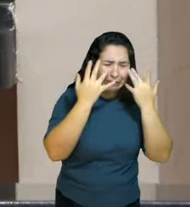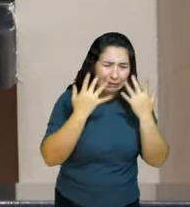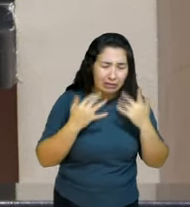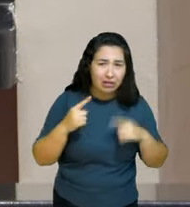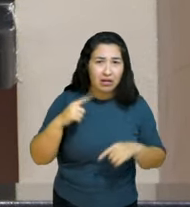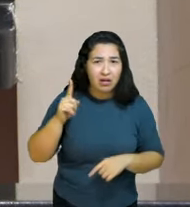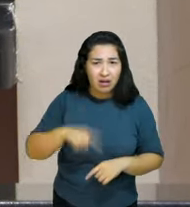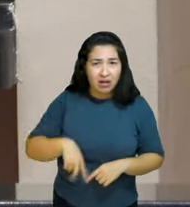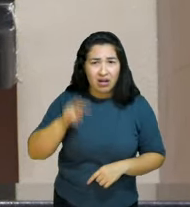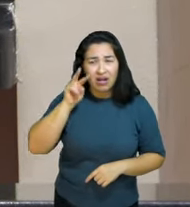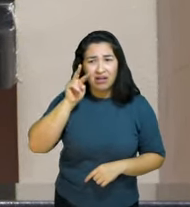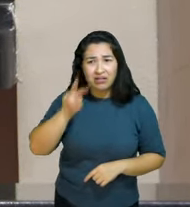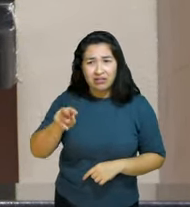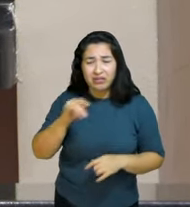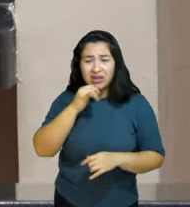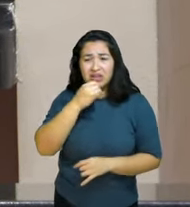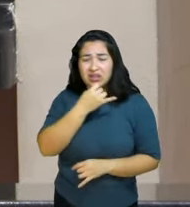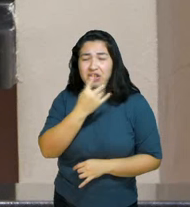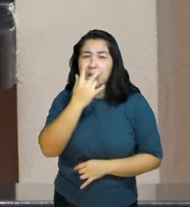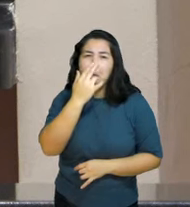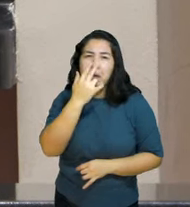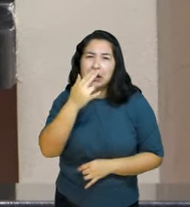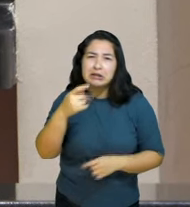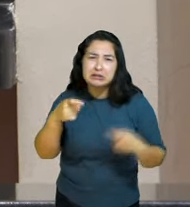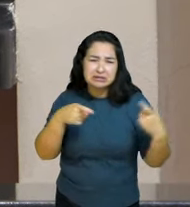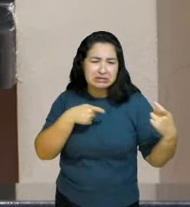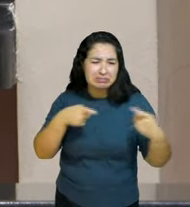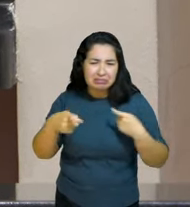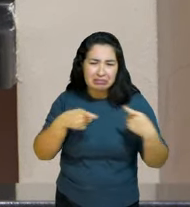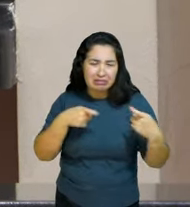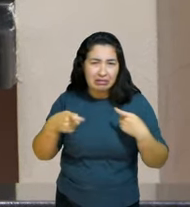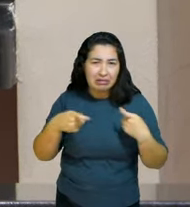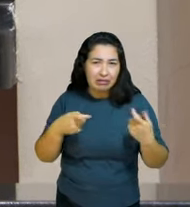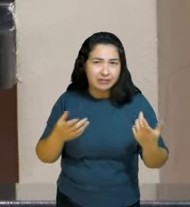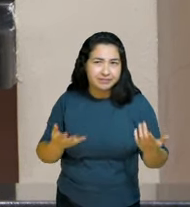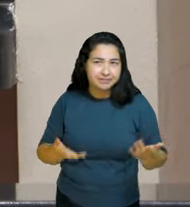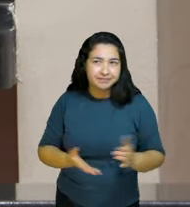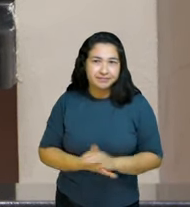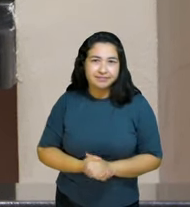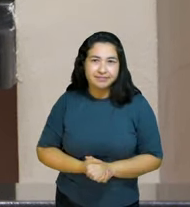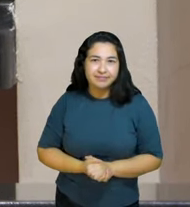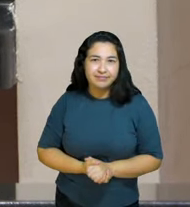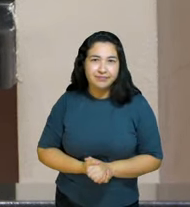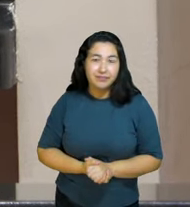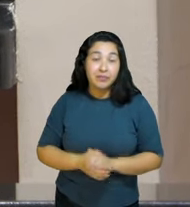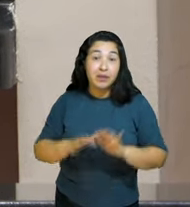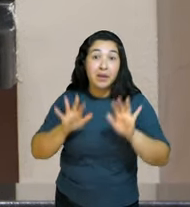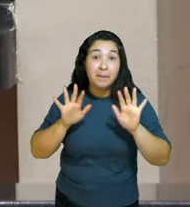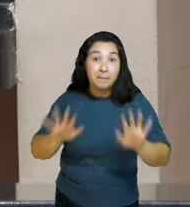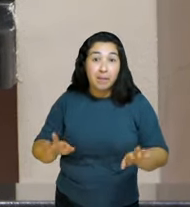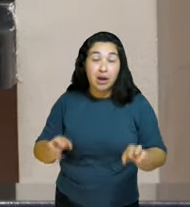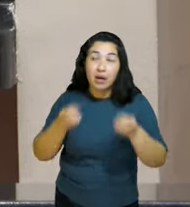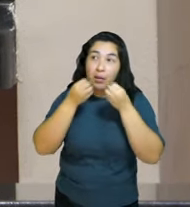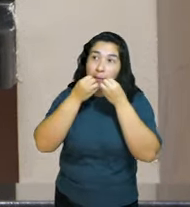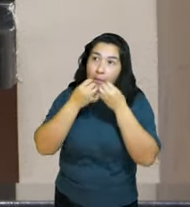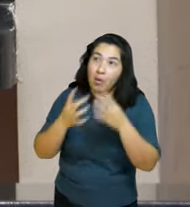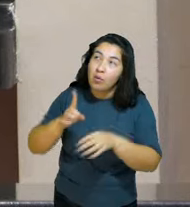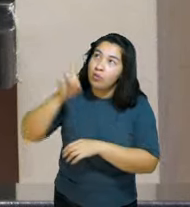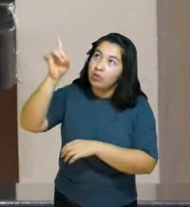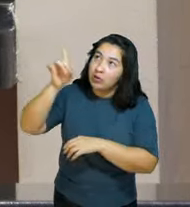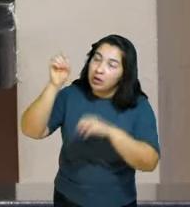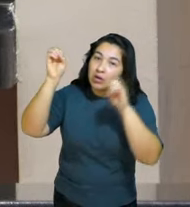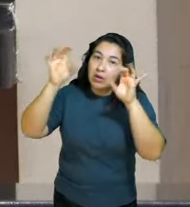de guerra, mas foi algo parecido, em termos de desmotivação. Mas aí, graças a Deus, fruto do nosso pessoal que está aqui,